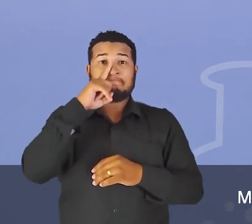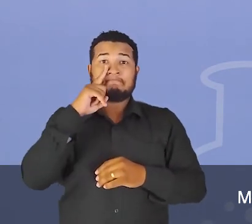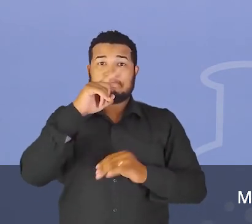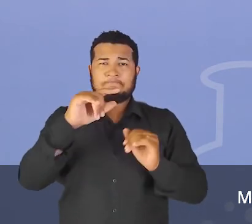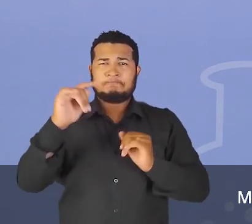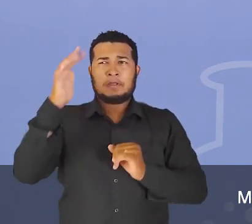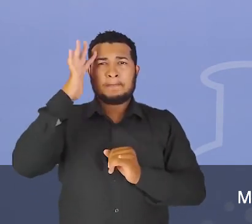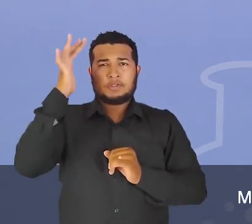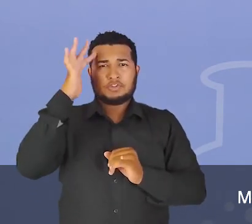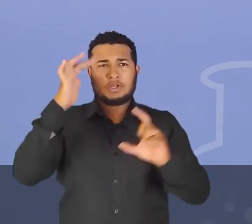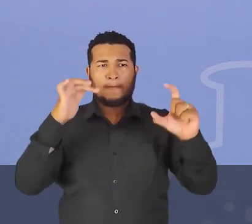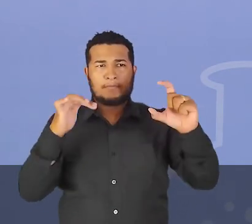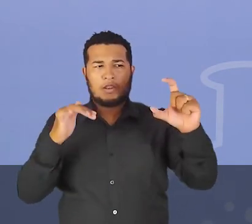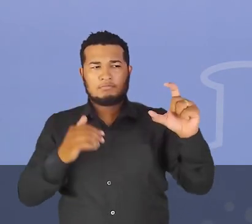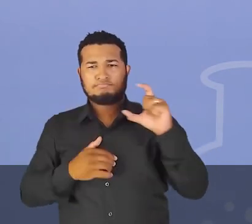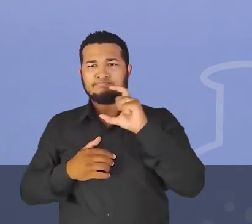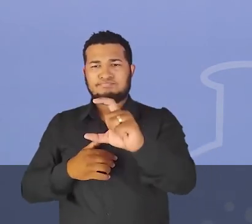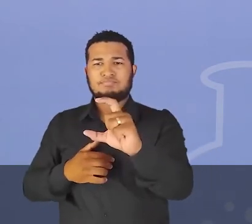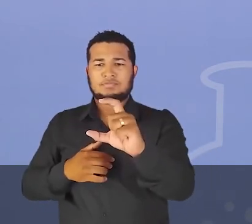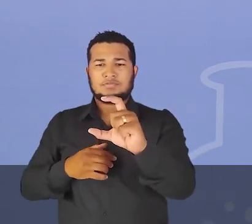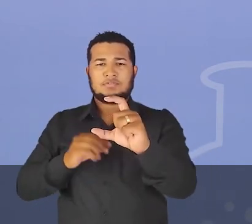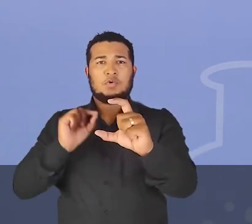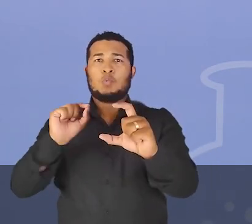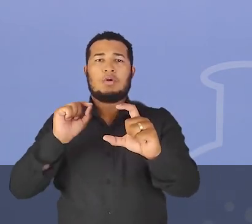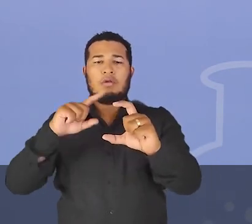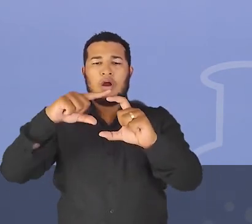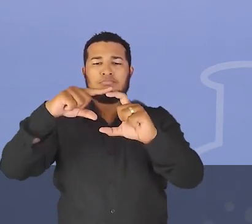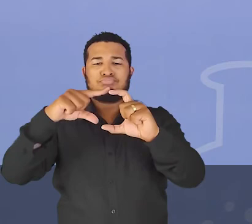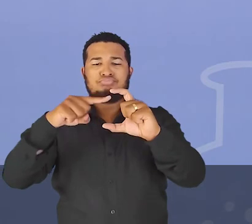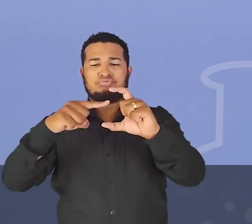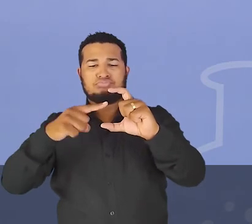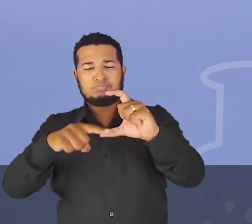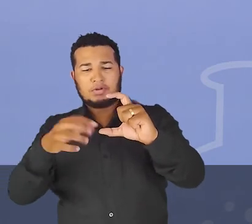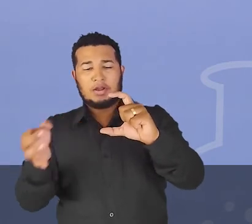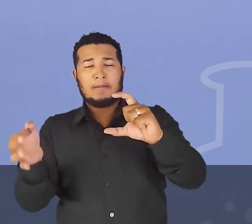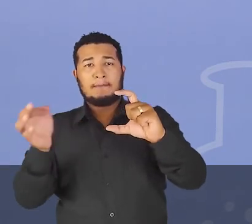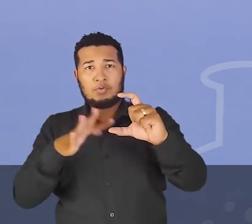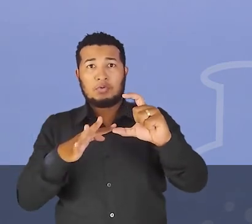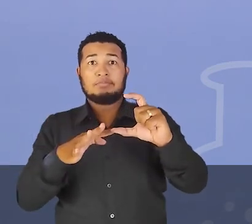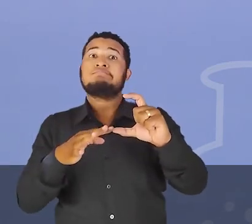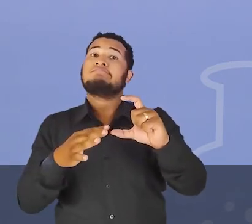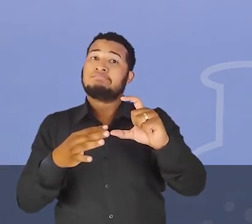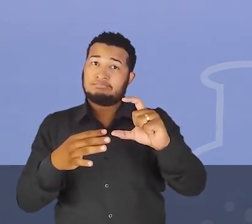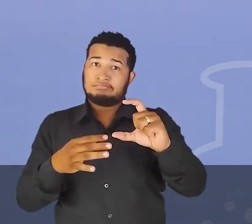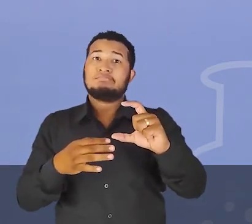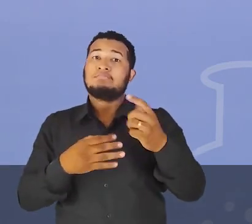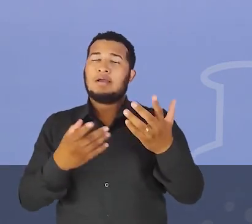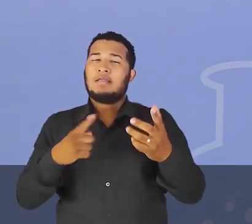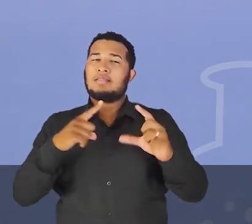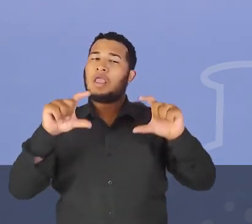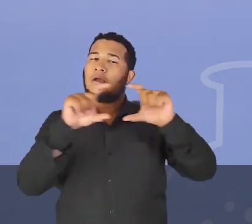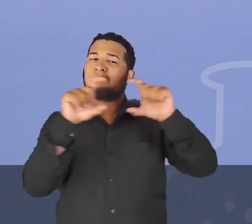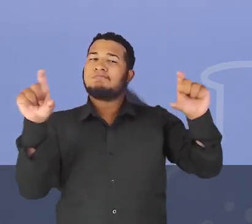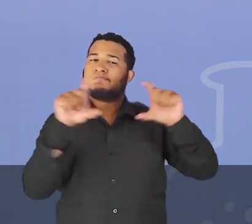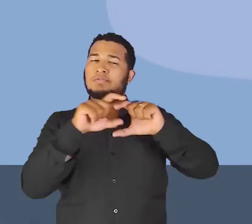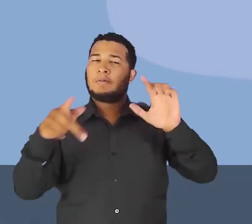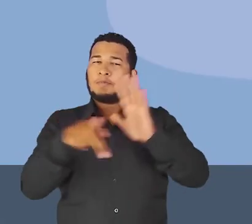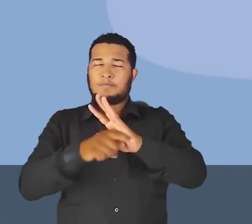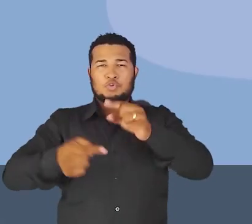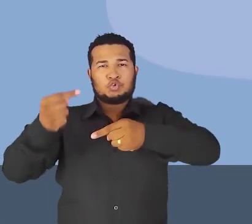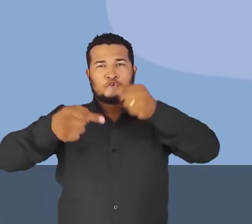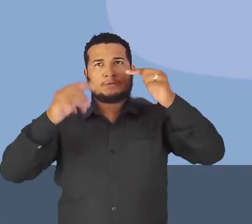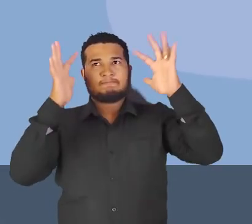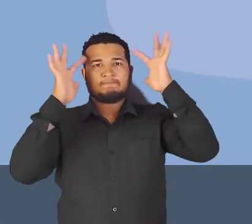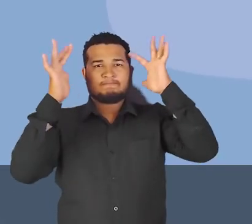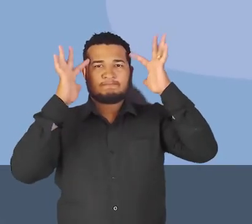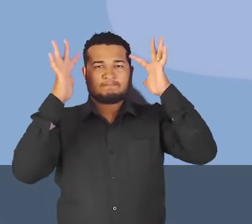você usando essa pilha e o que você vai fazer com ela quando ela parar de funcionar. Aí vem aí uma chargezinha para a gente poder discutir, né?